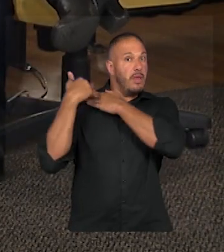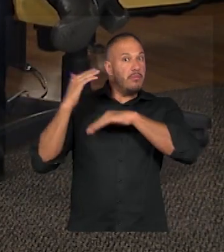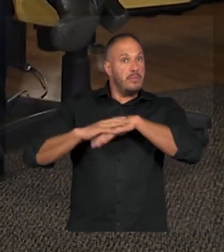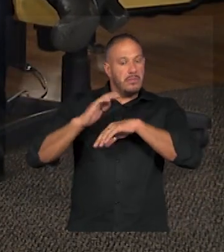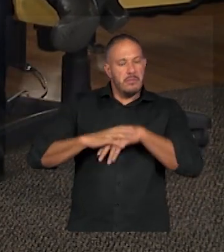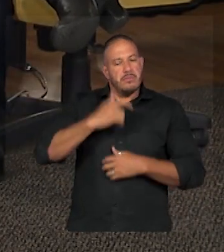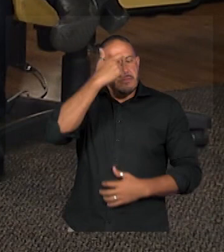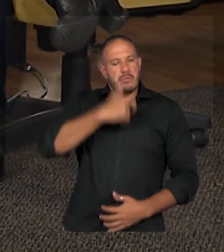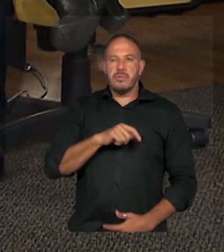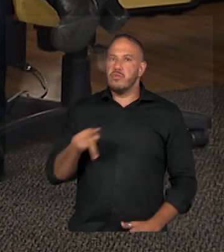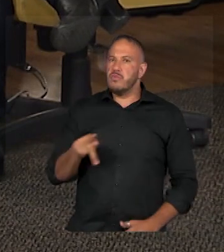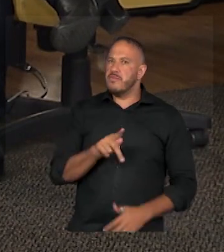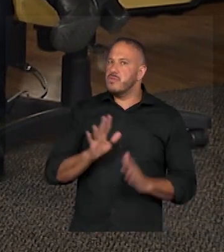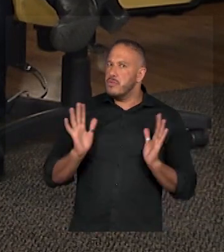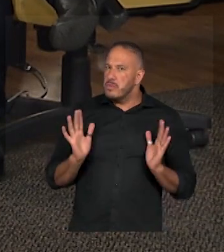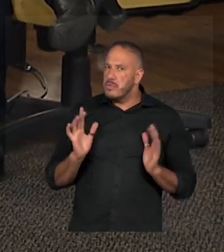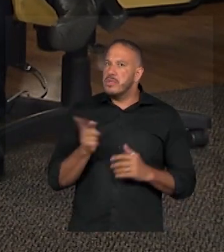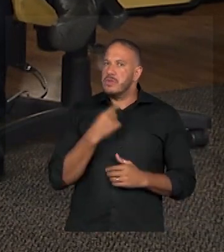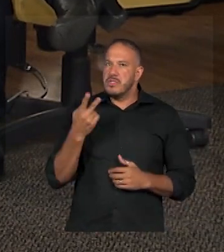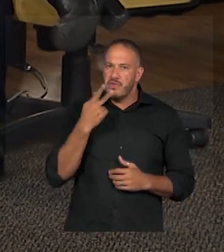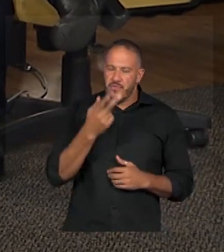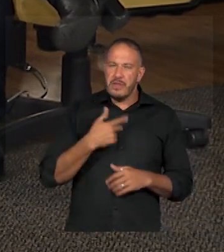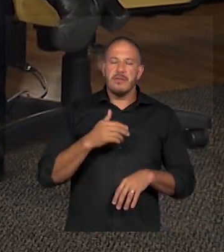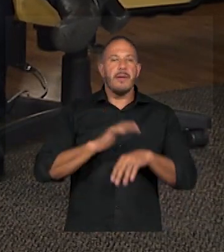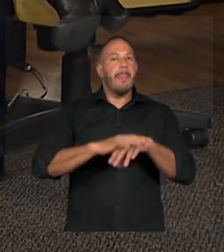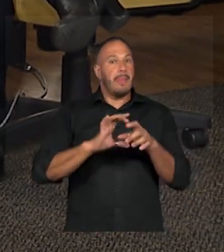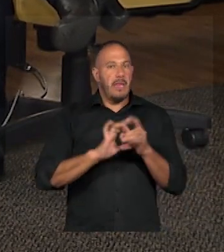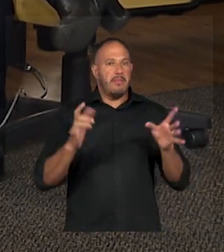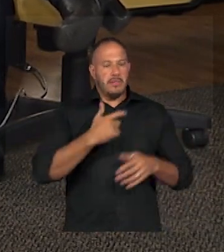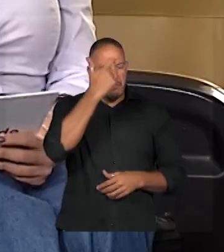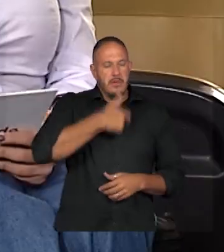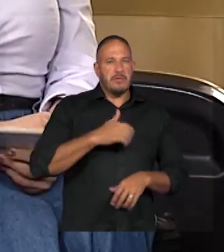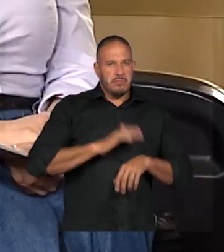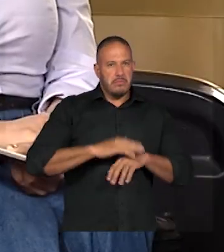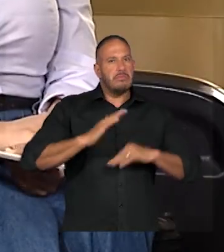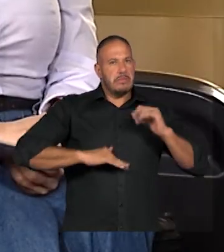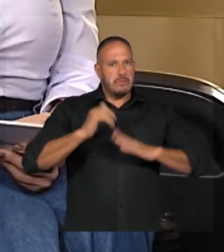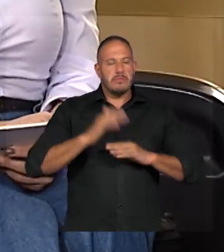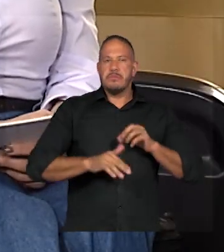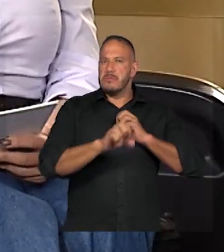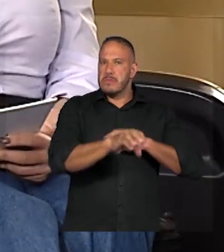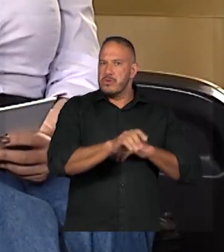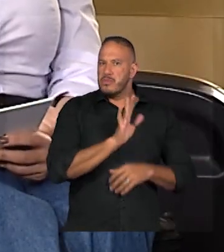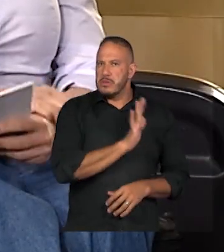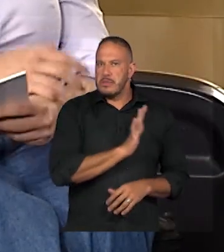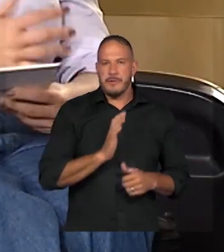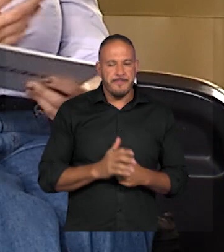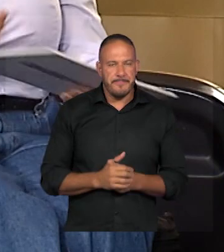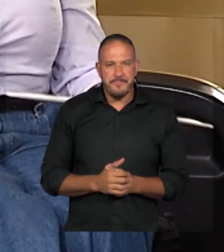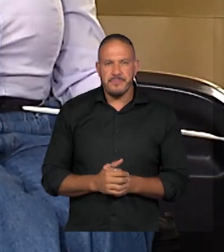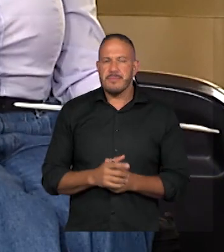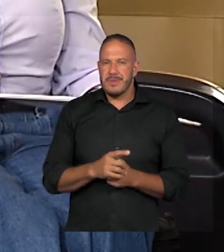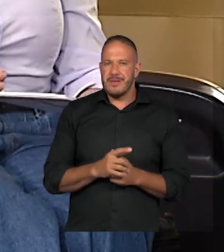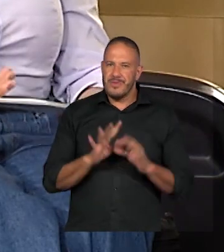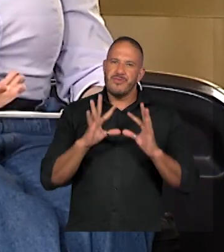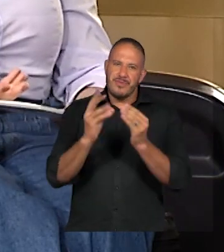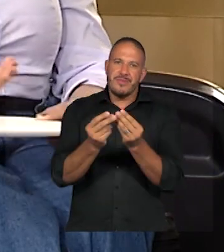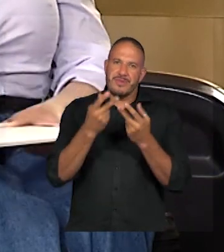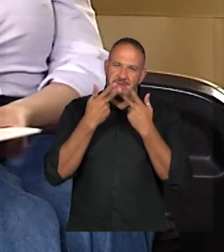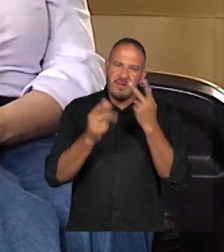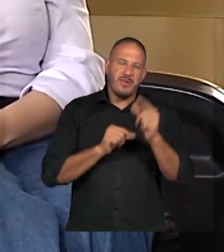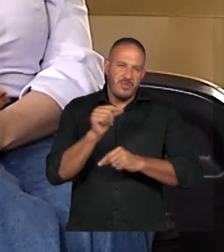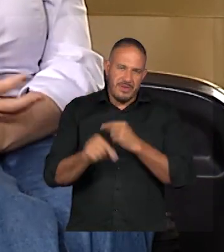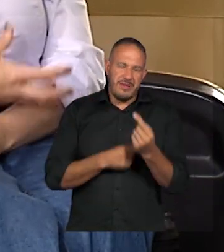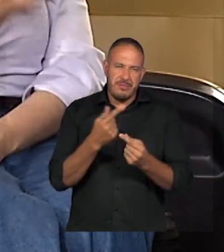é do professor. Entendi. Como a gente chama de liberdade de cátedra, né? Sim. E tudo isso que você está falando diz